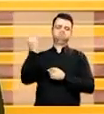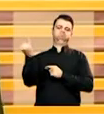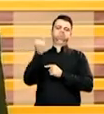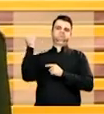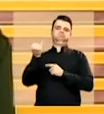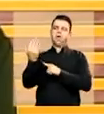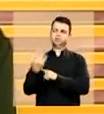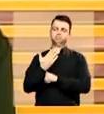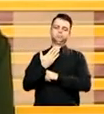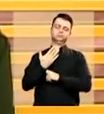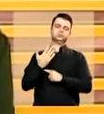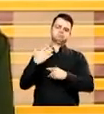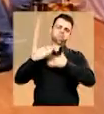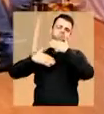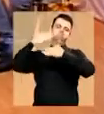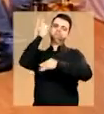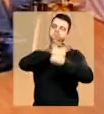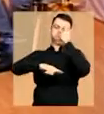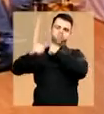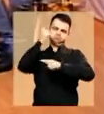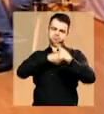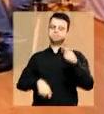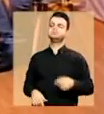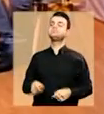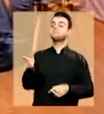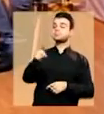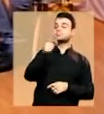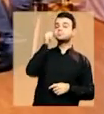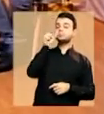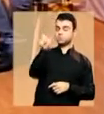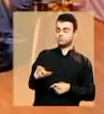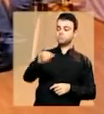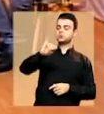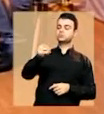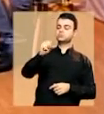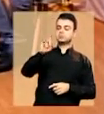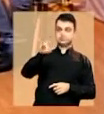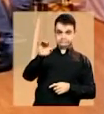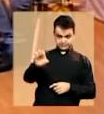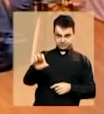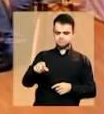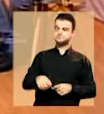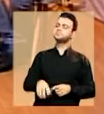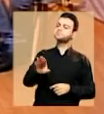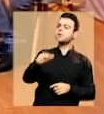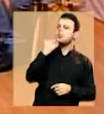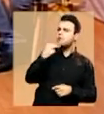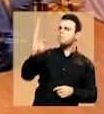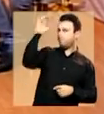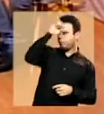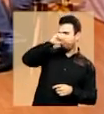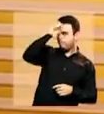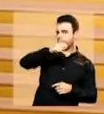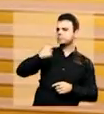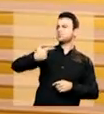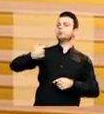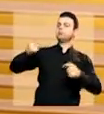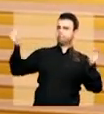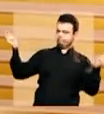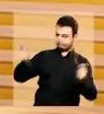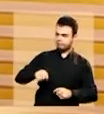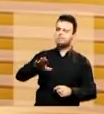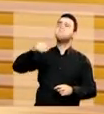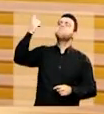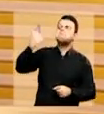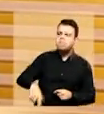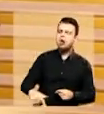privilegiada, na minha opinião, também. Sim. Josiane, além desse ganho na língua, num segundo idioma, por exemplo, o que mais traz